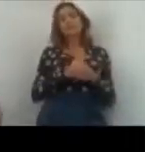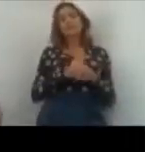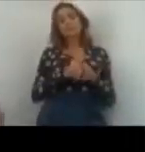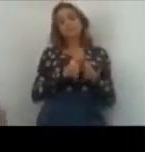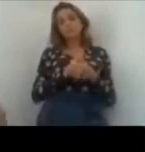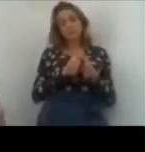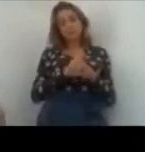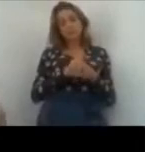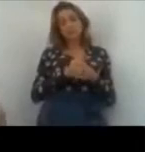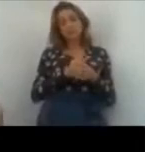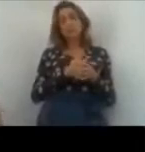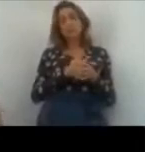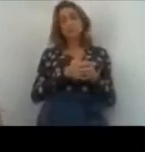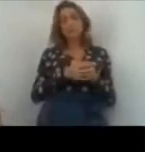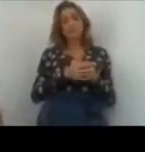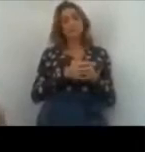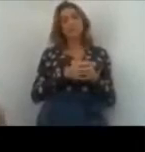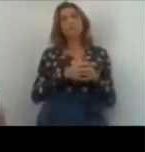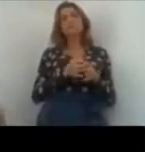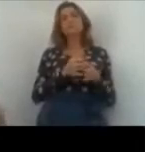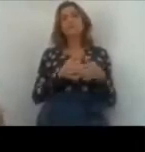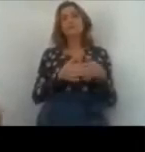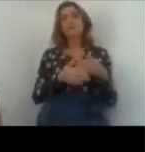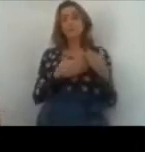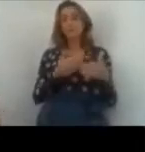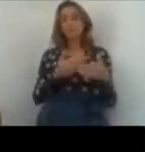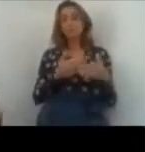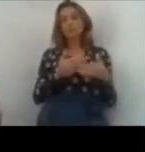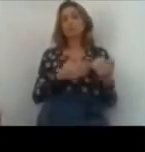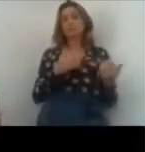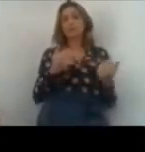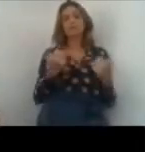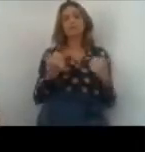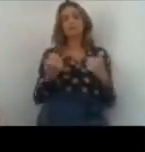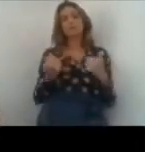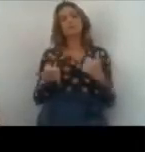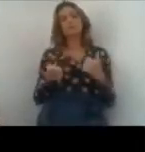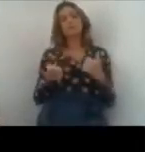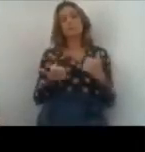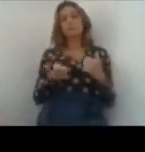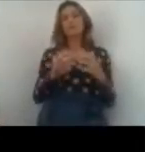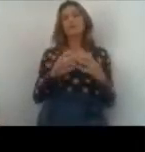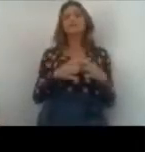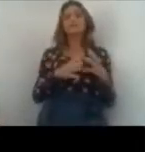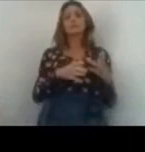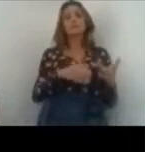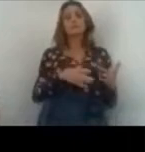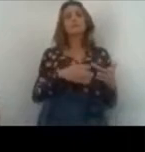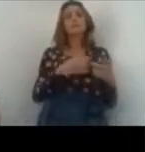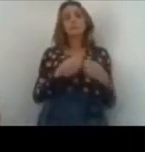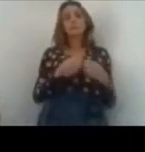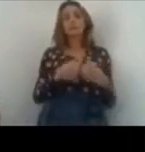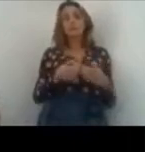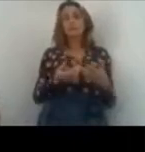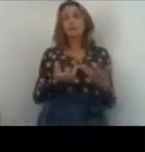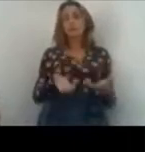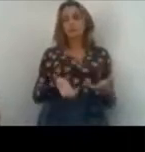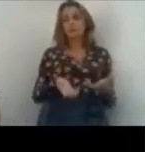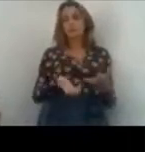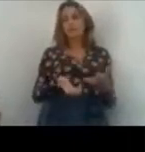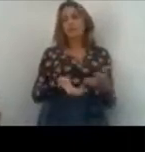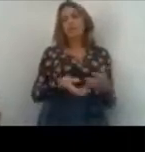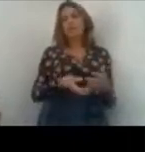têm essa predileção pelo pulmão, tá certo? Isso varia muito de acordo com cada tipo de tumor, porque cada tumor tem um